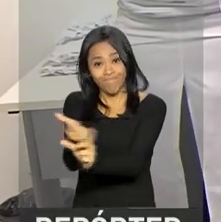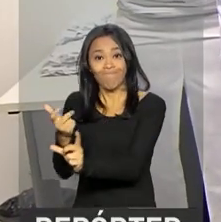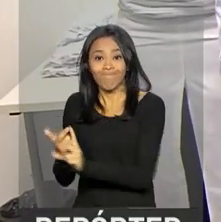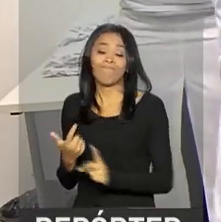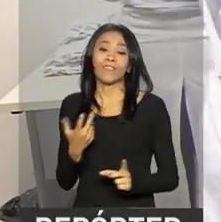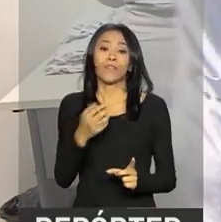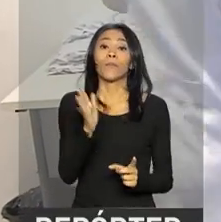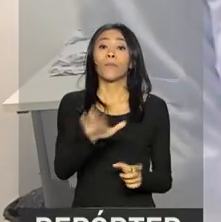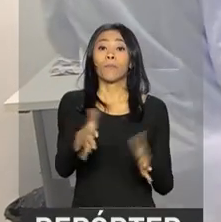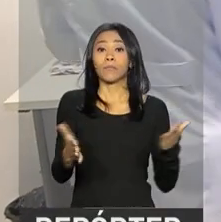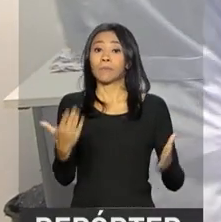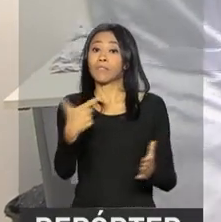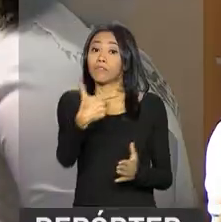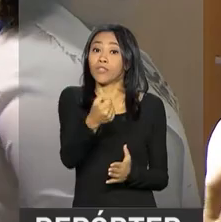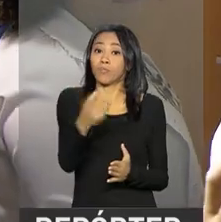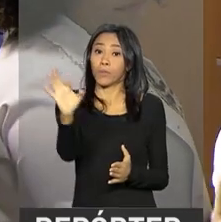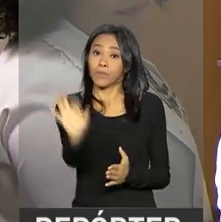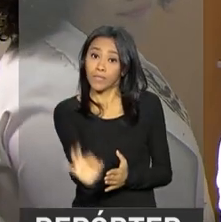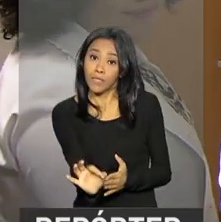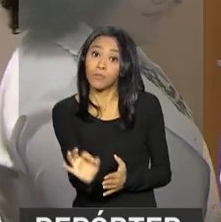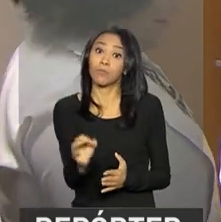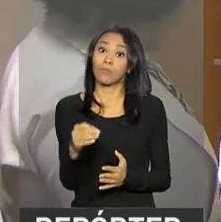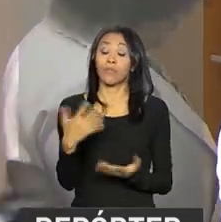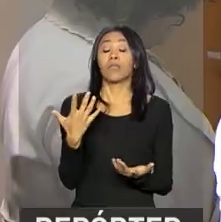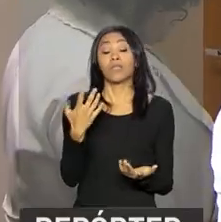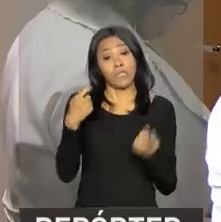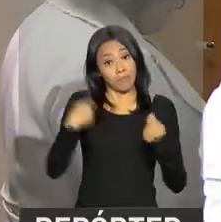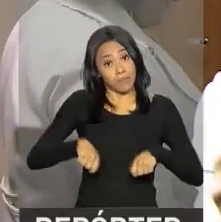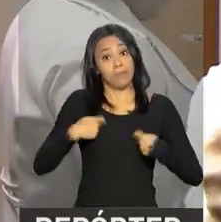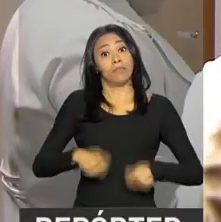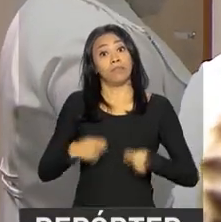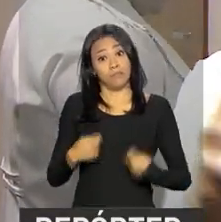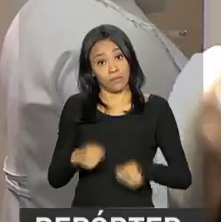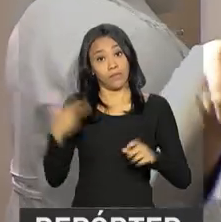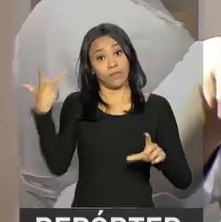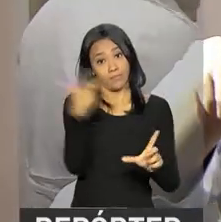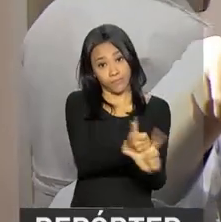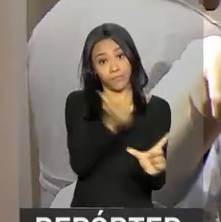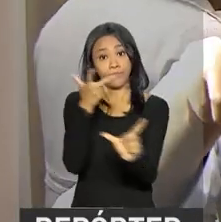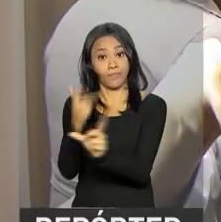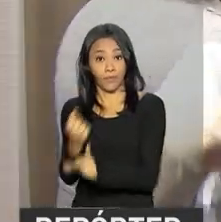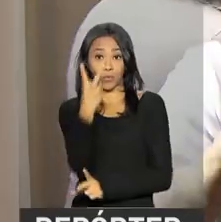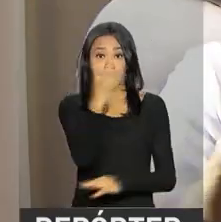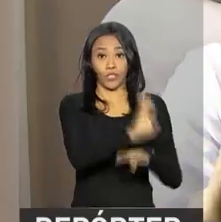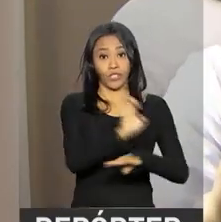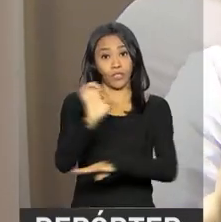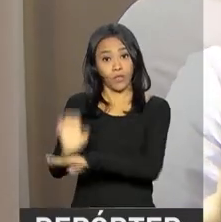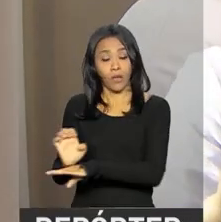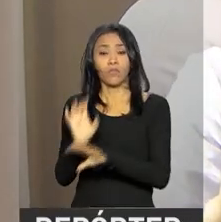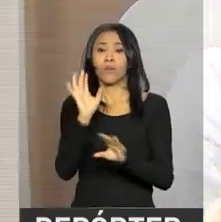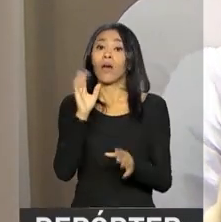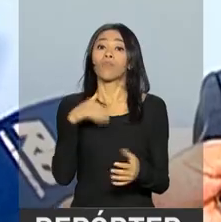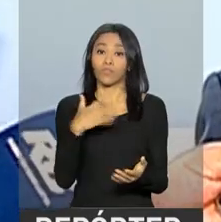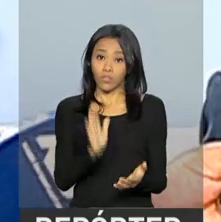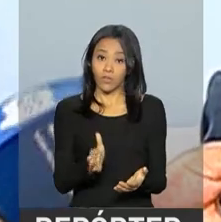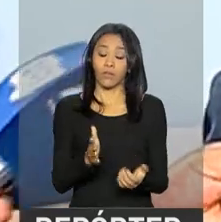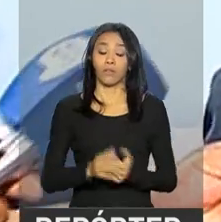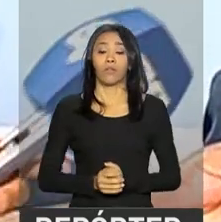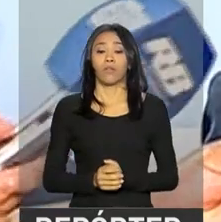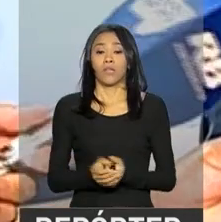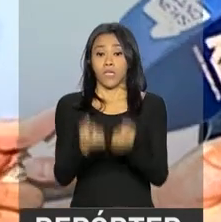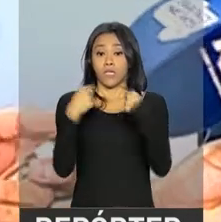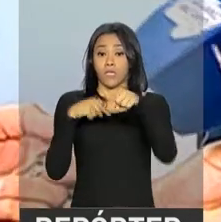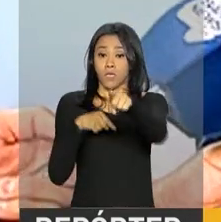dos mais de 20 milhões de pessoas que devem ser vacinadas nos dois estados receberam a vacina até o momento. A